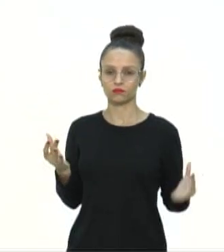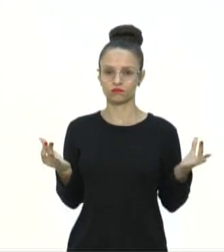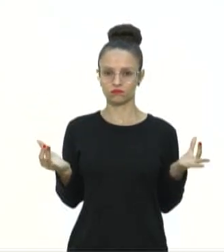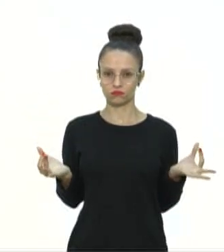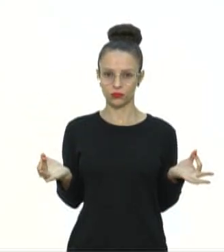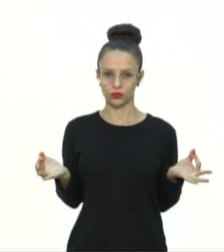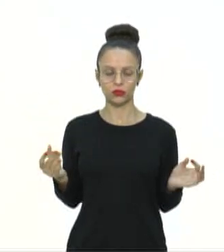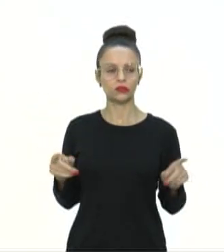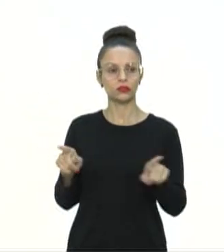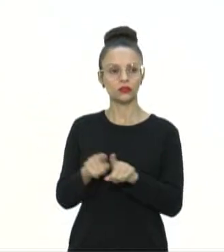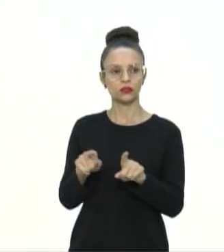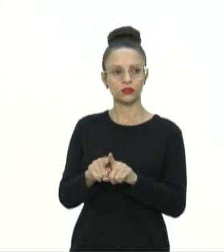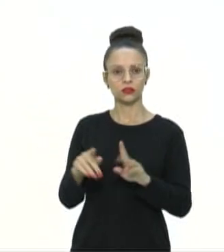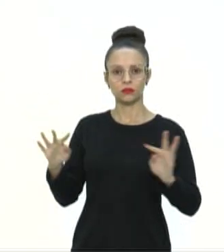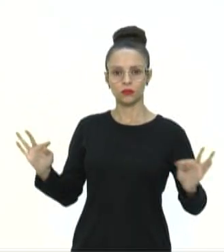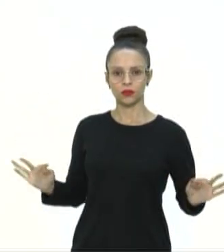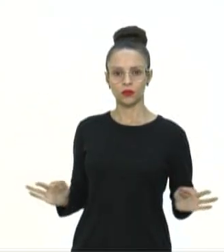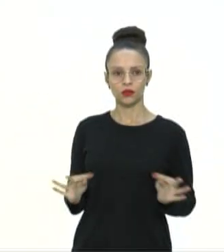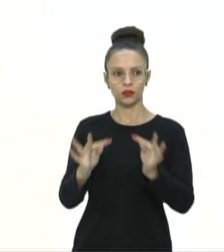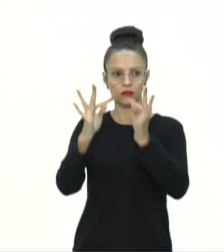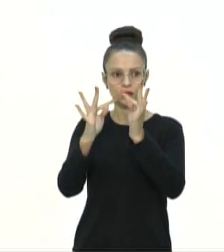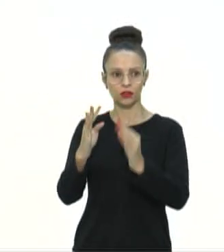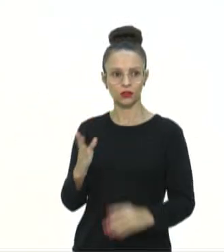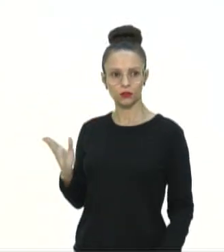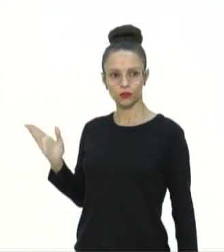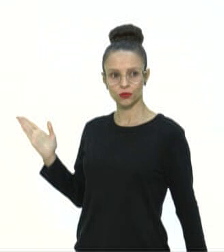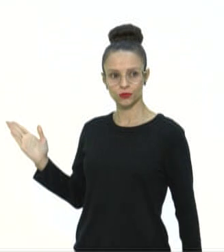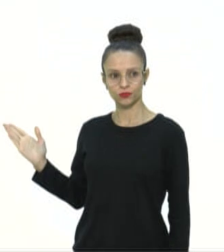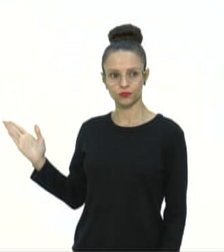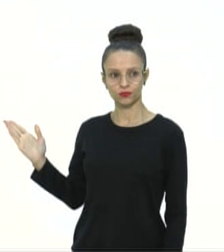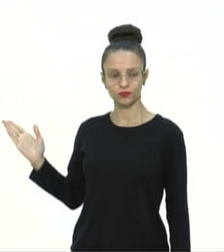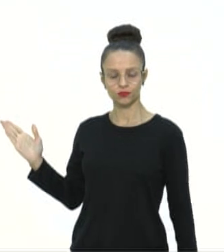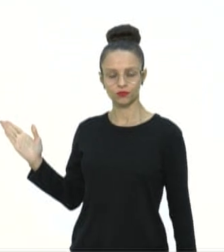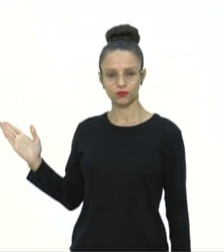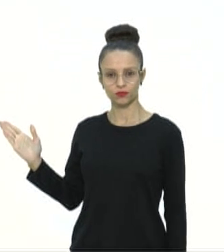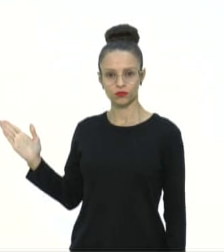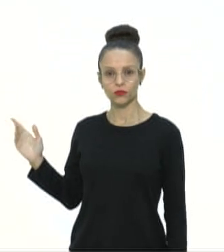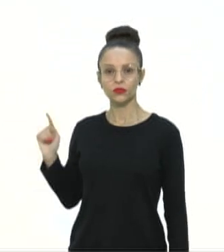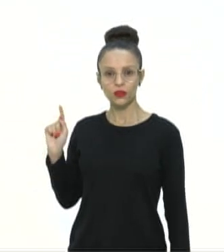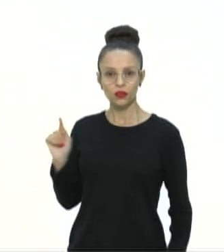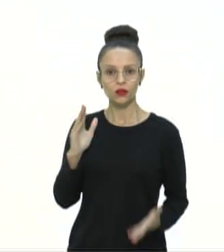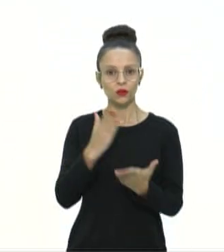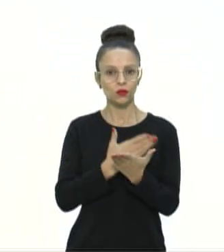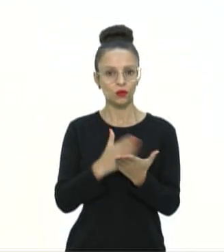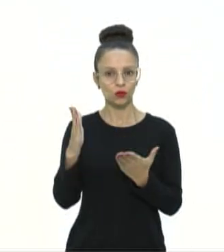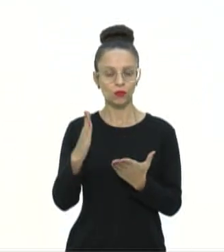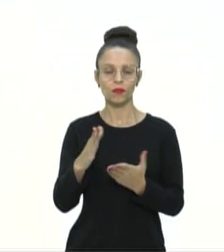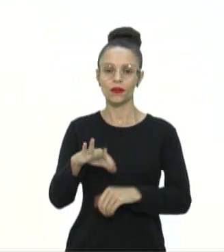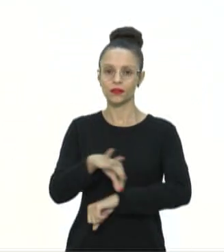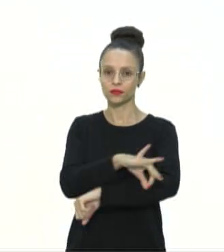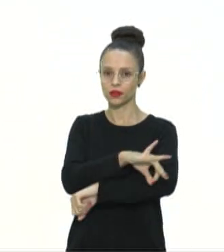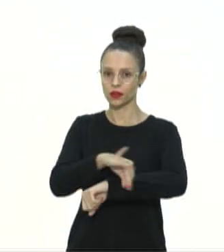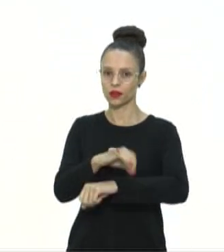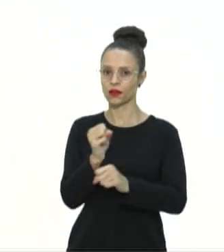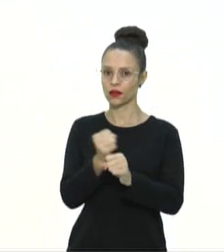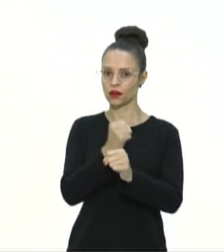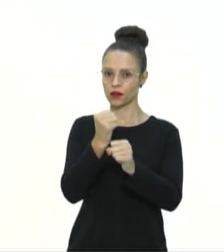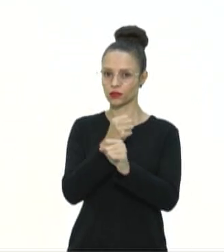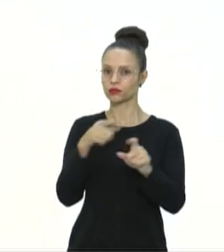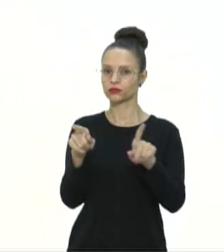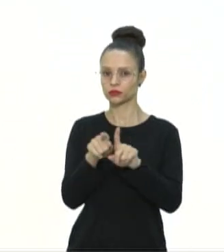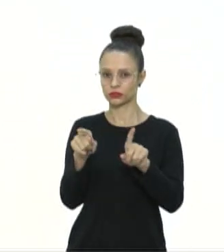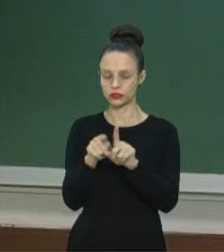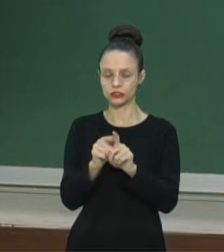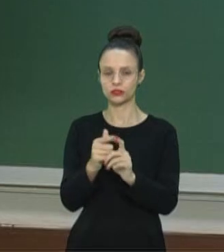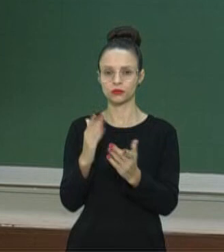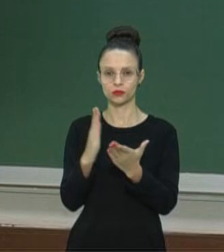temos o Templo da Lei Florescente. Aqui começa a arquitetura, também